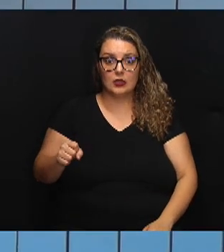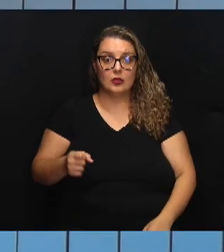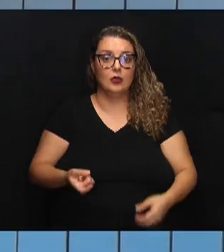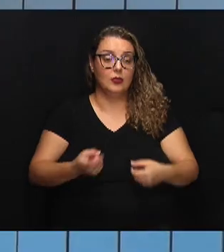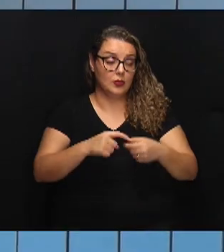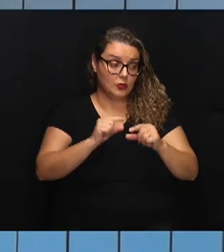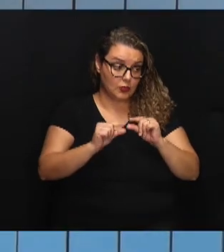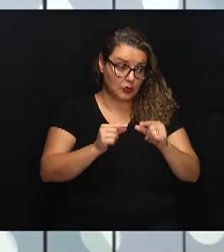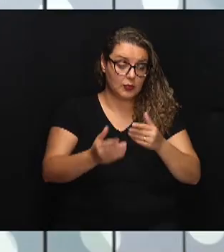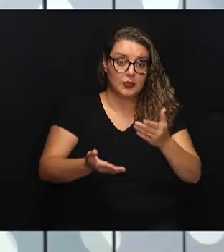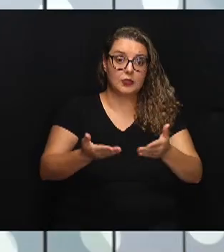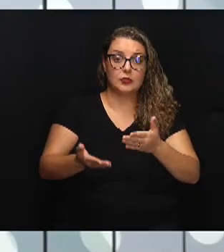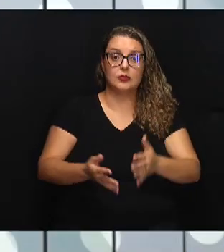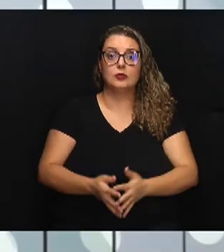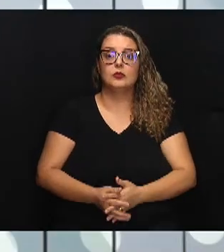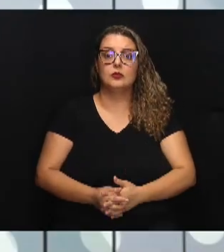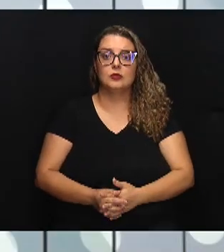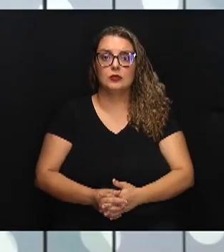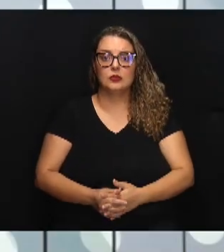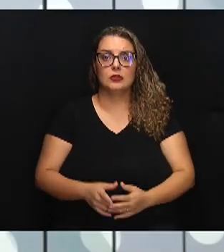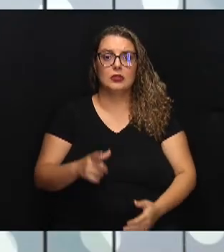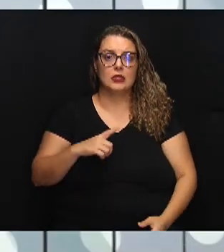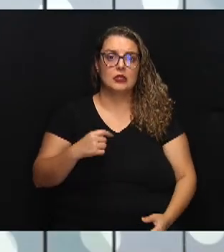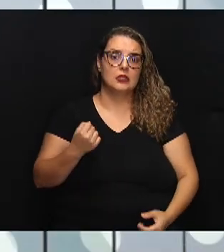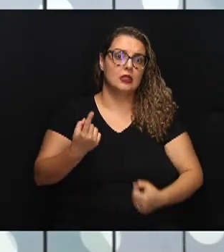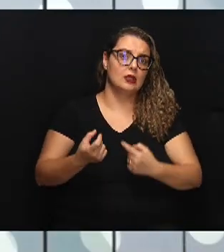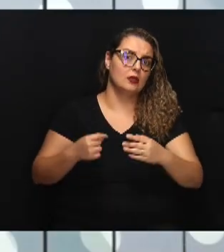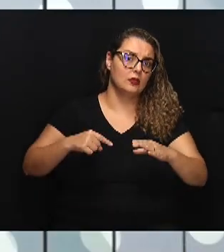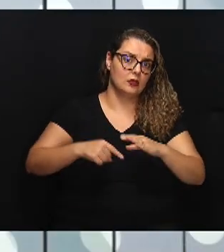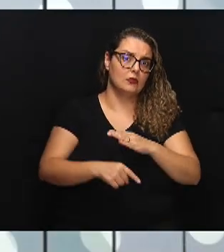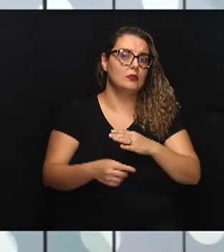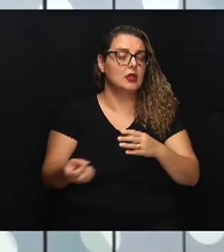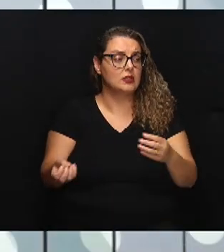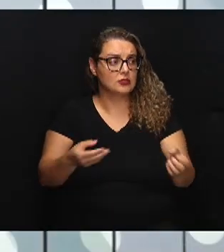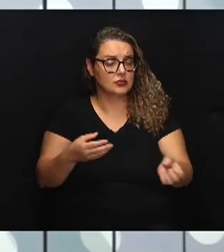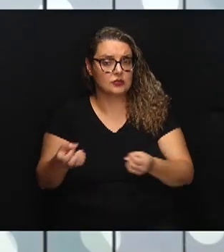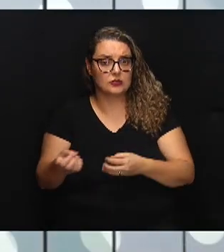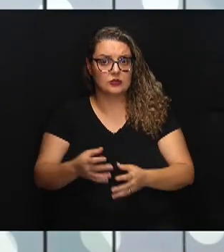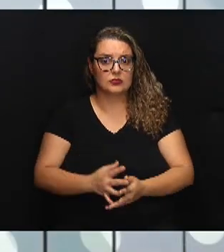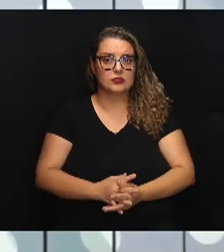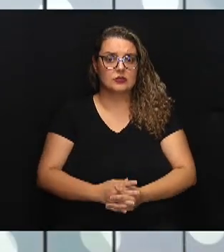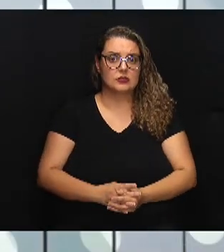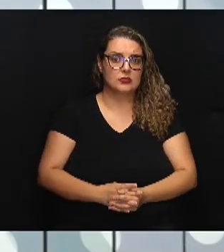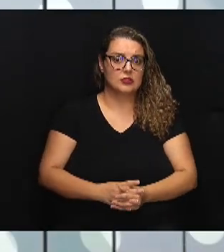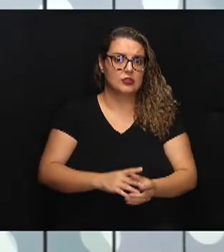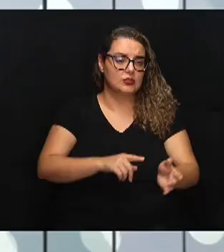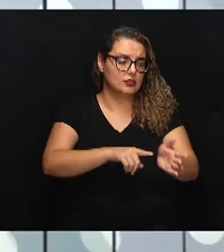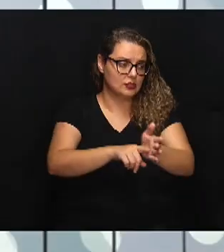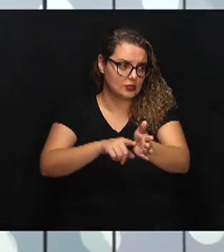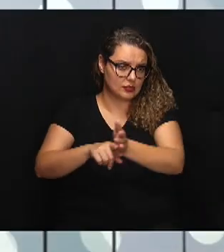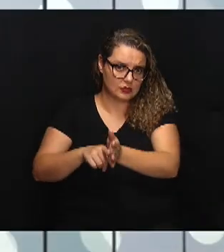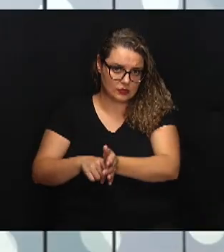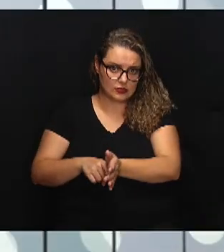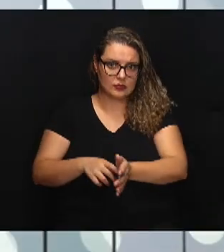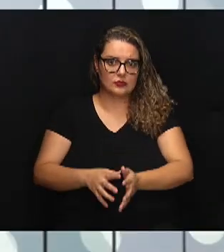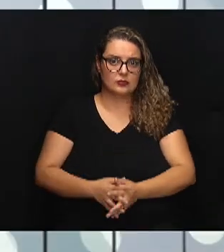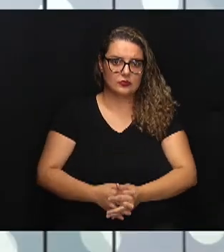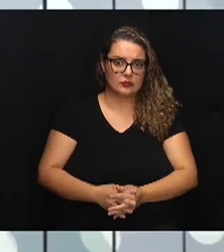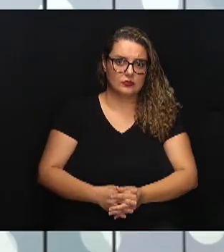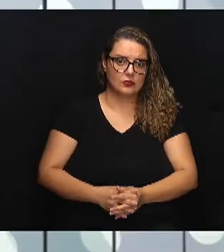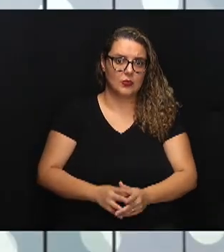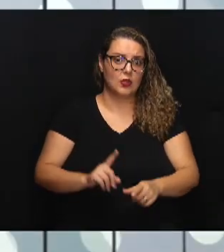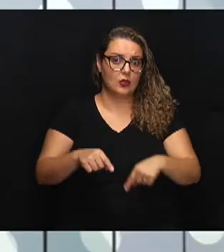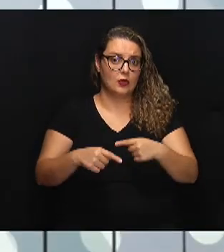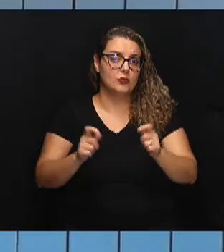do tratamento, existem avanços mais recentes em pesquisa, né, sobre outros